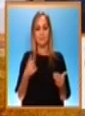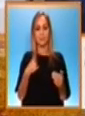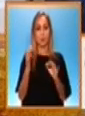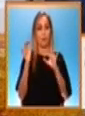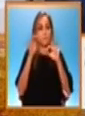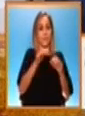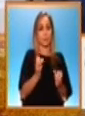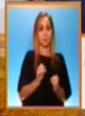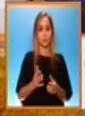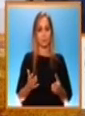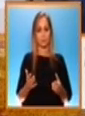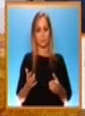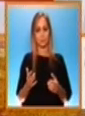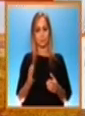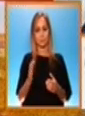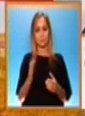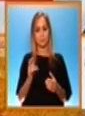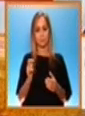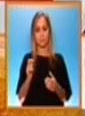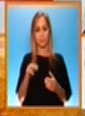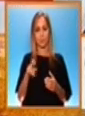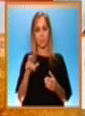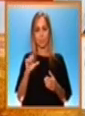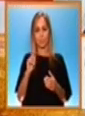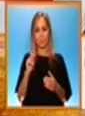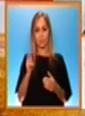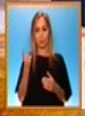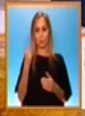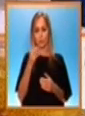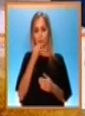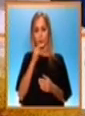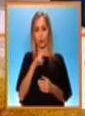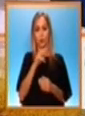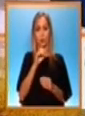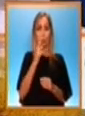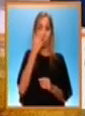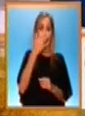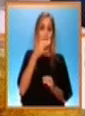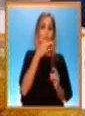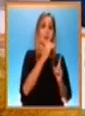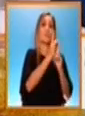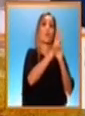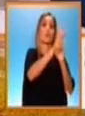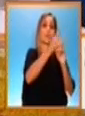vamos lá. Não. Repara, o Henrique disse uma coisa ontem que... Nós depois vamos falar contigo, está bem?